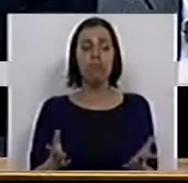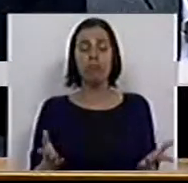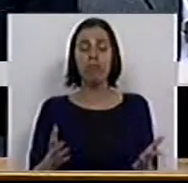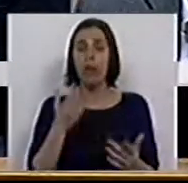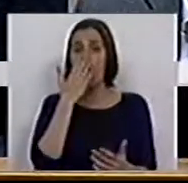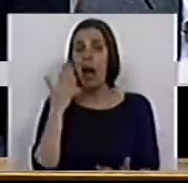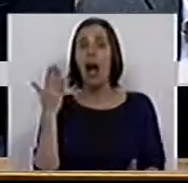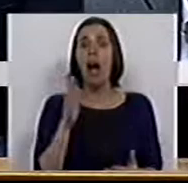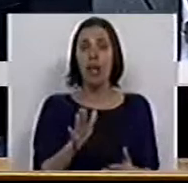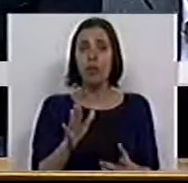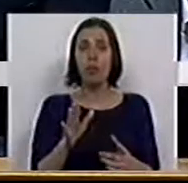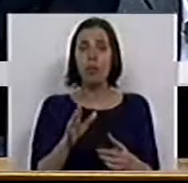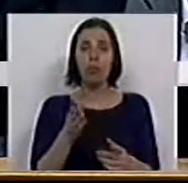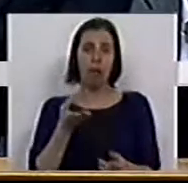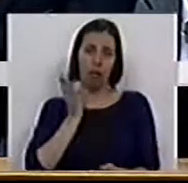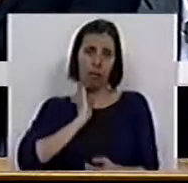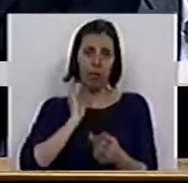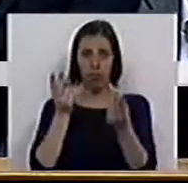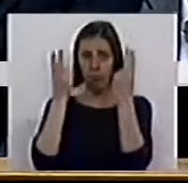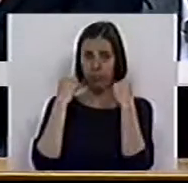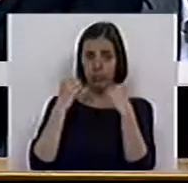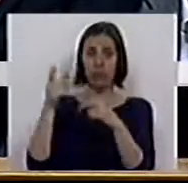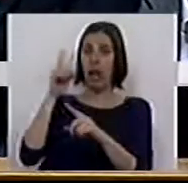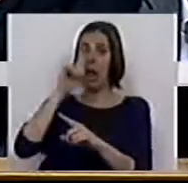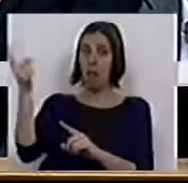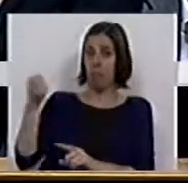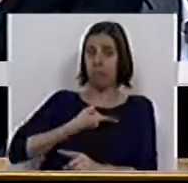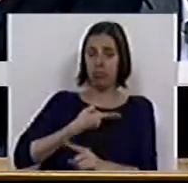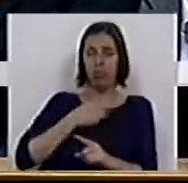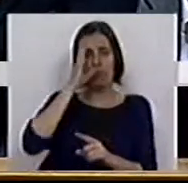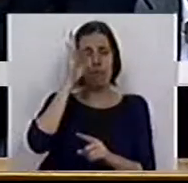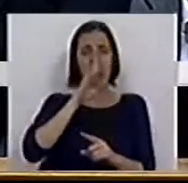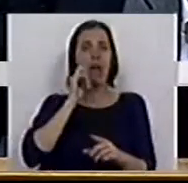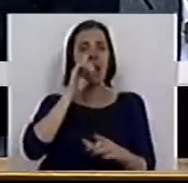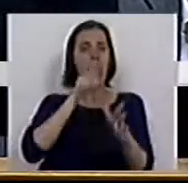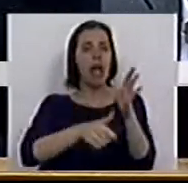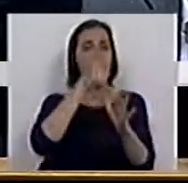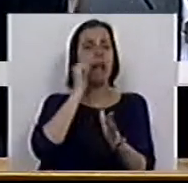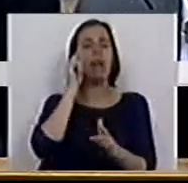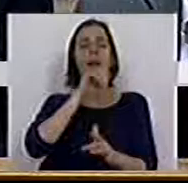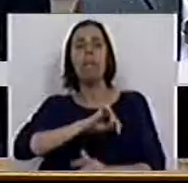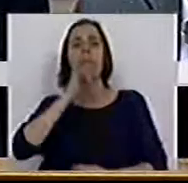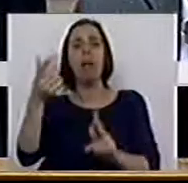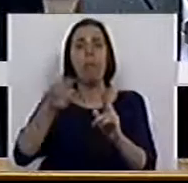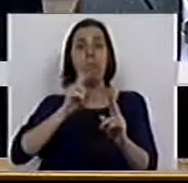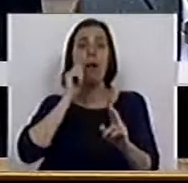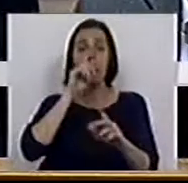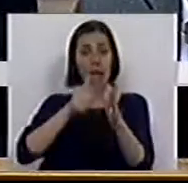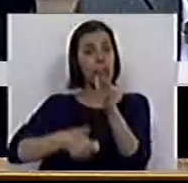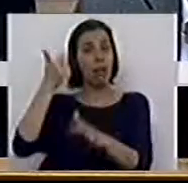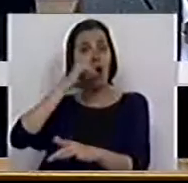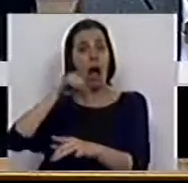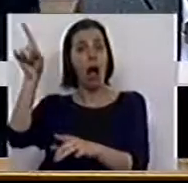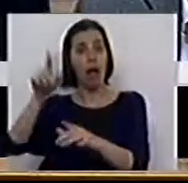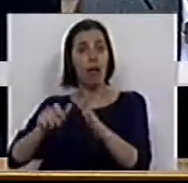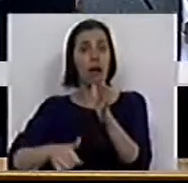que a atitude de subserviência face à Alemanha define quem ganha e quem perde. Quem ganha é a Alemanha,